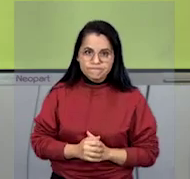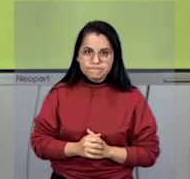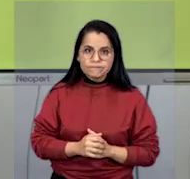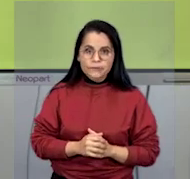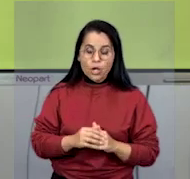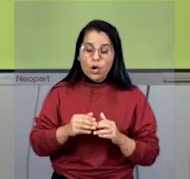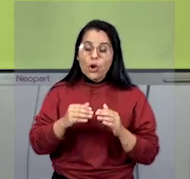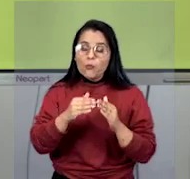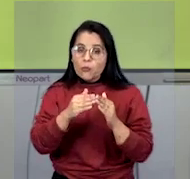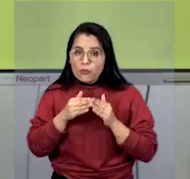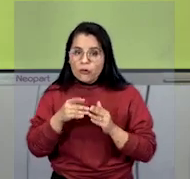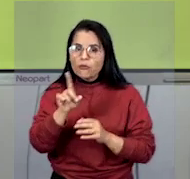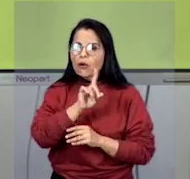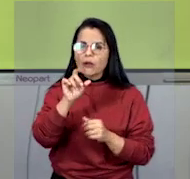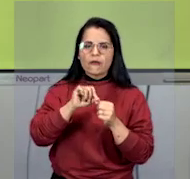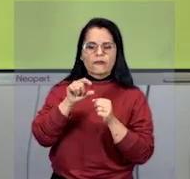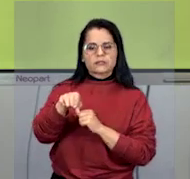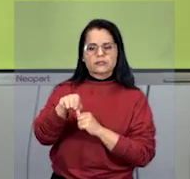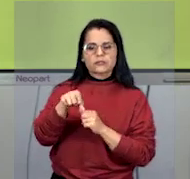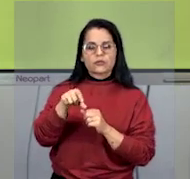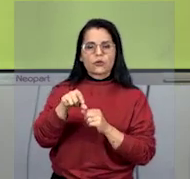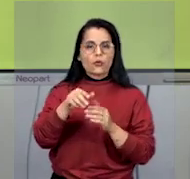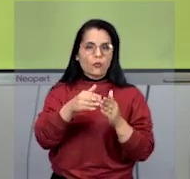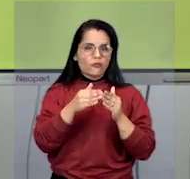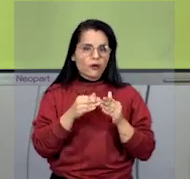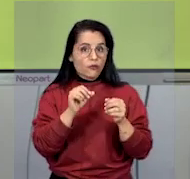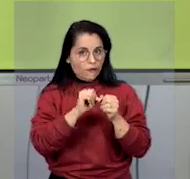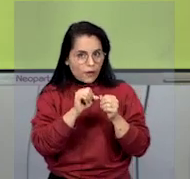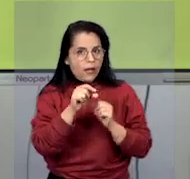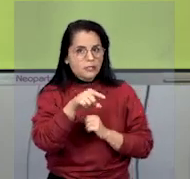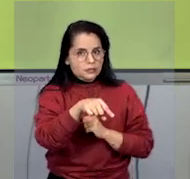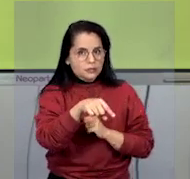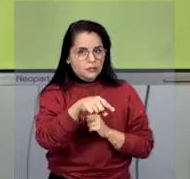não faça isso. Ou por favor, faça aquilo.